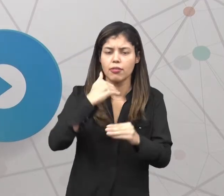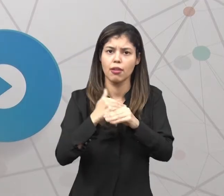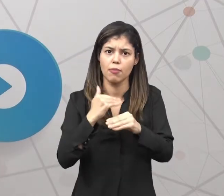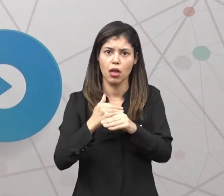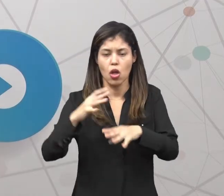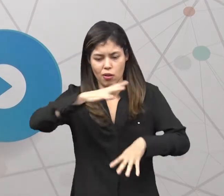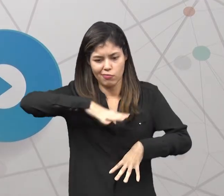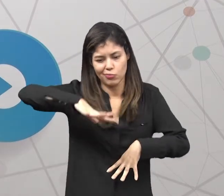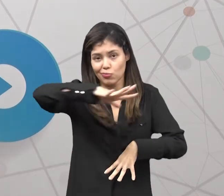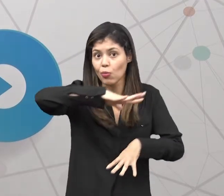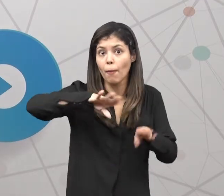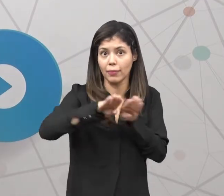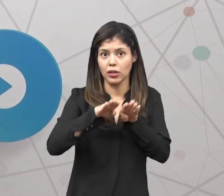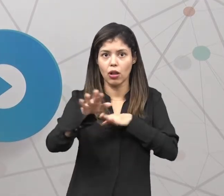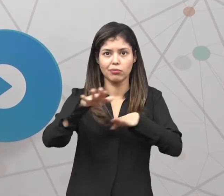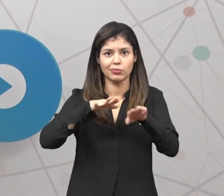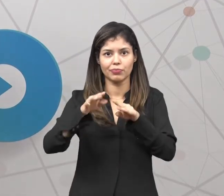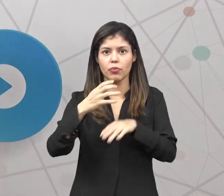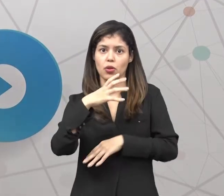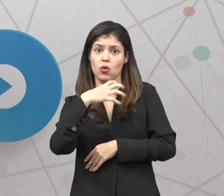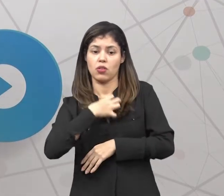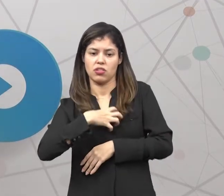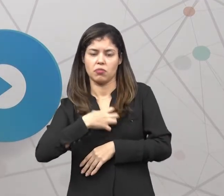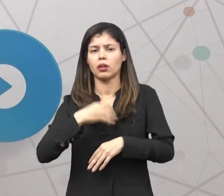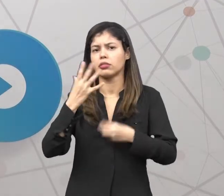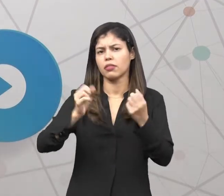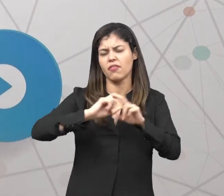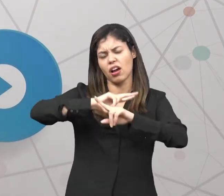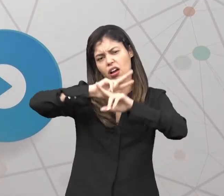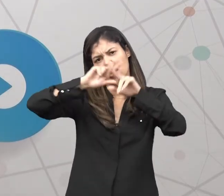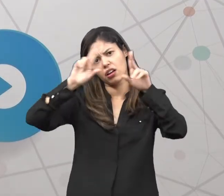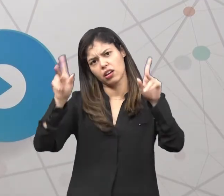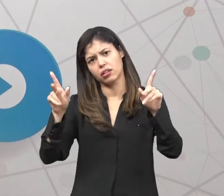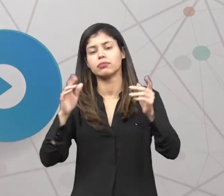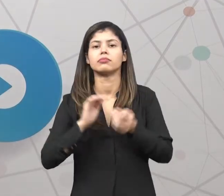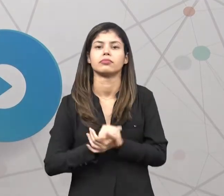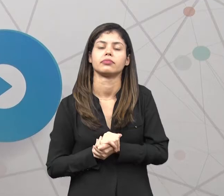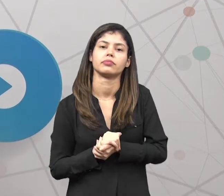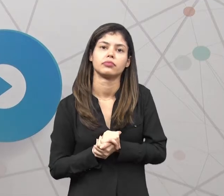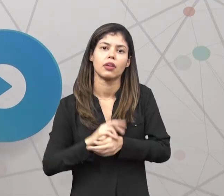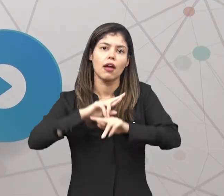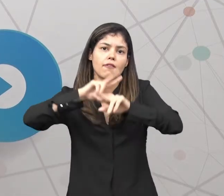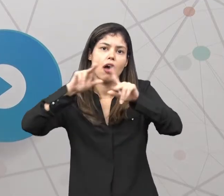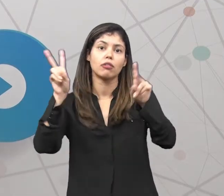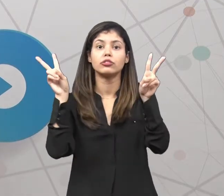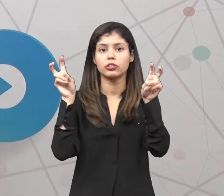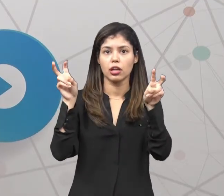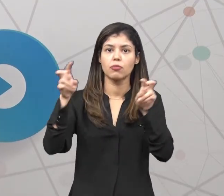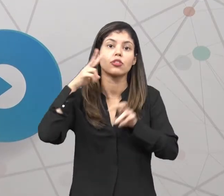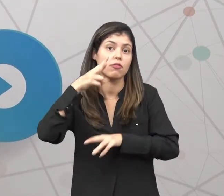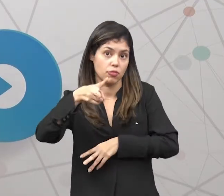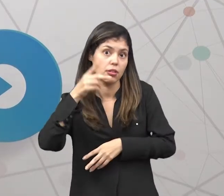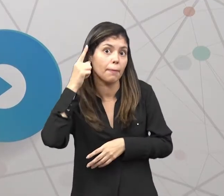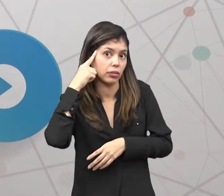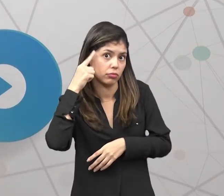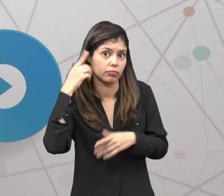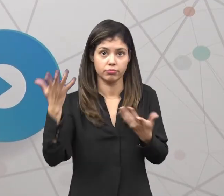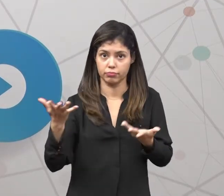momentos que nós estamos passando. Vai ter várias tirinhas de vários temas que você